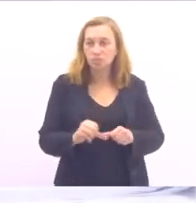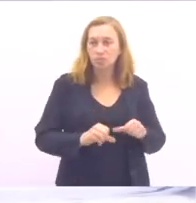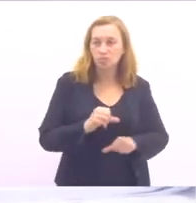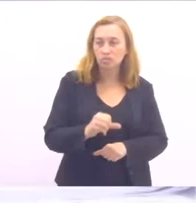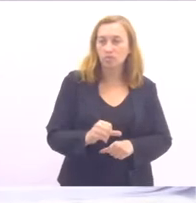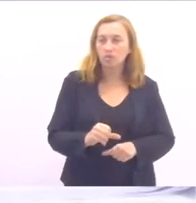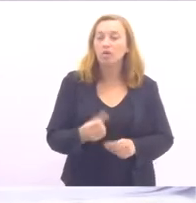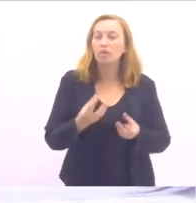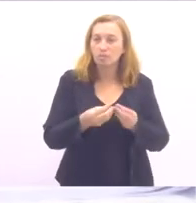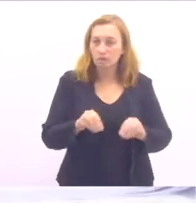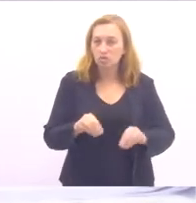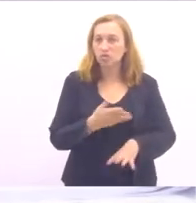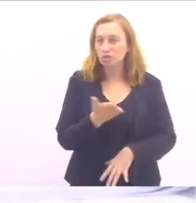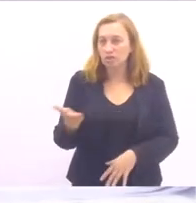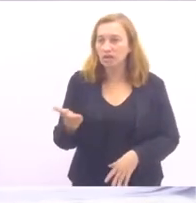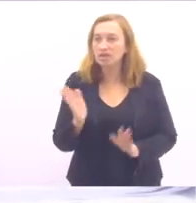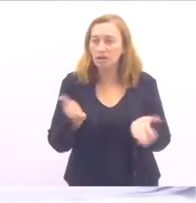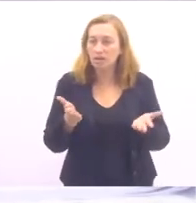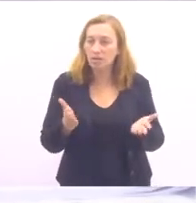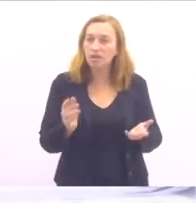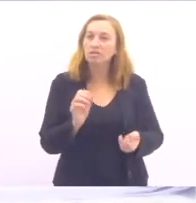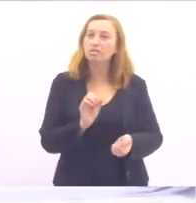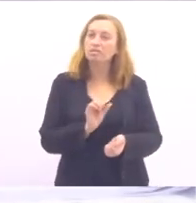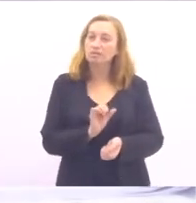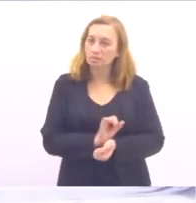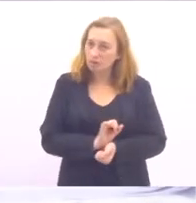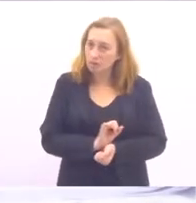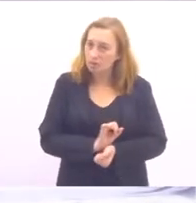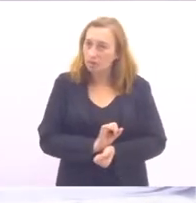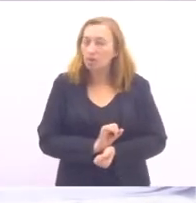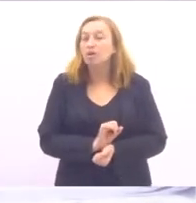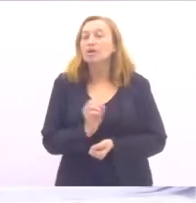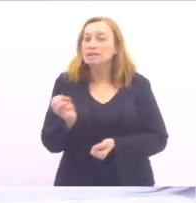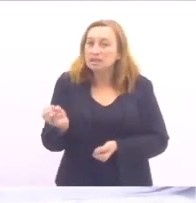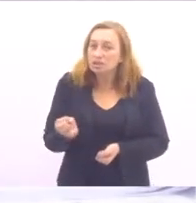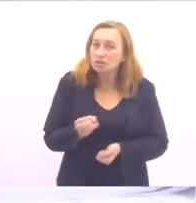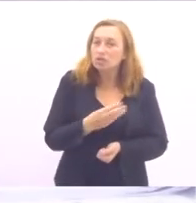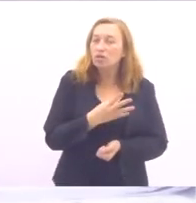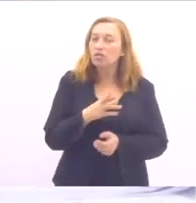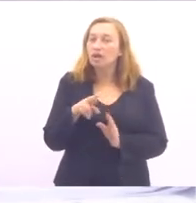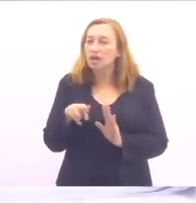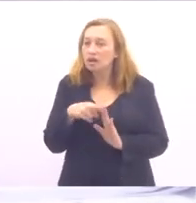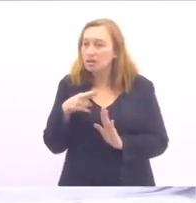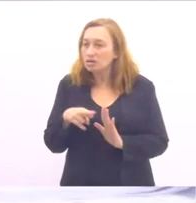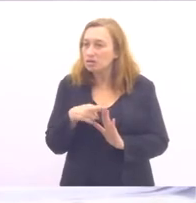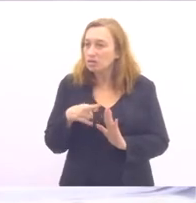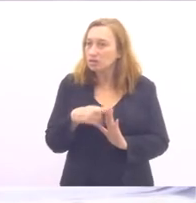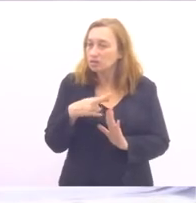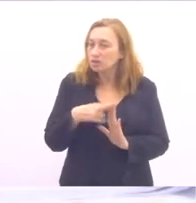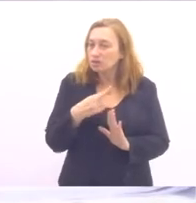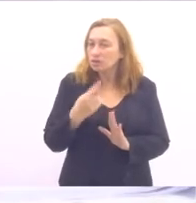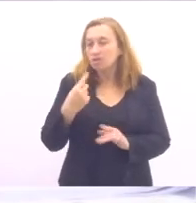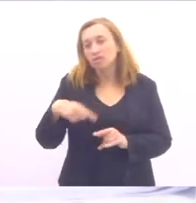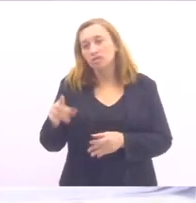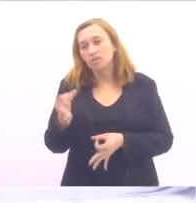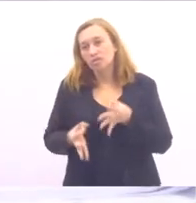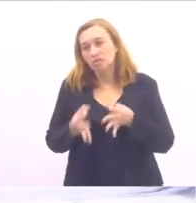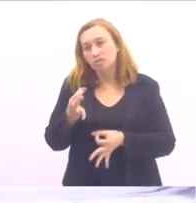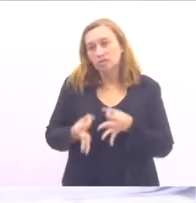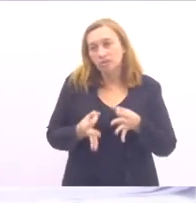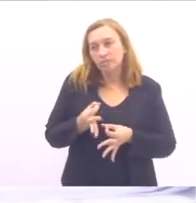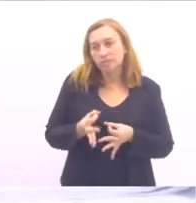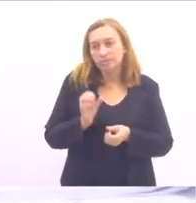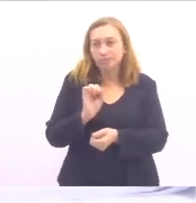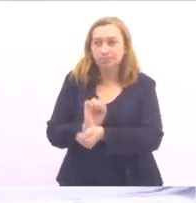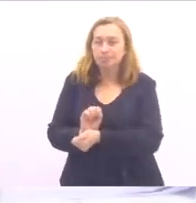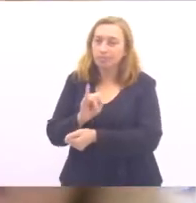que prejudicou, e agora a gente está paralisado, porque essa nova resolução deu margem à justiça atar as mãos do